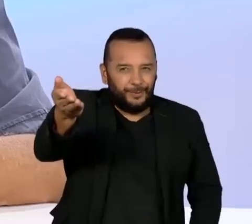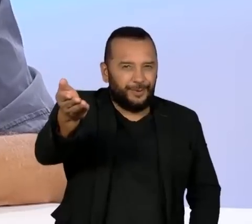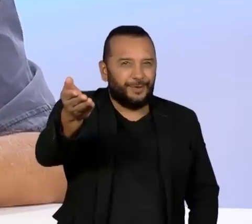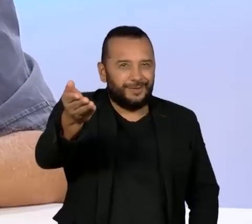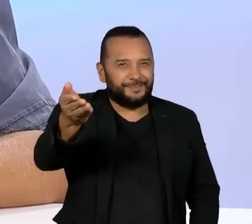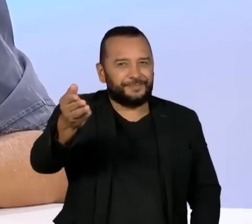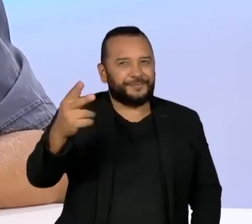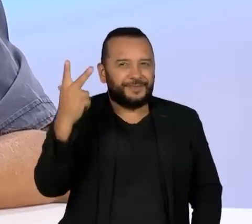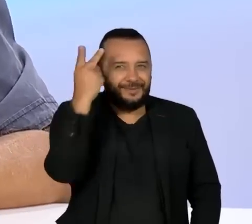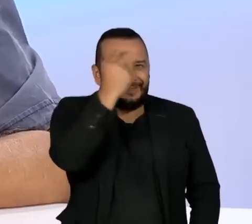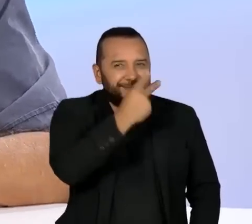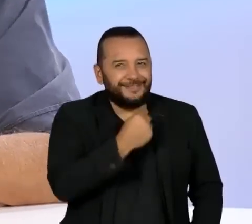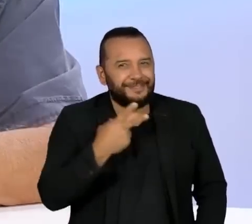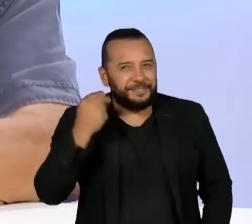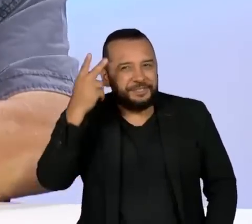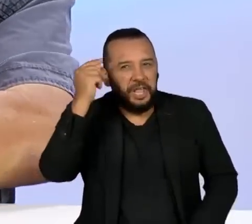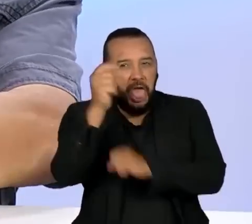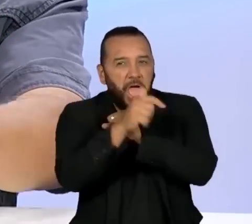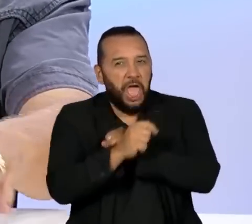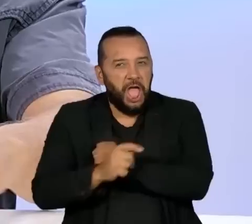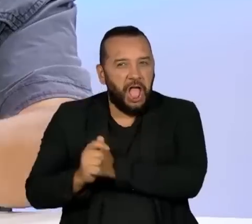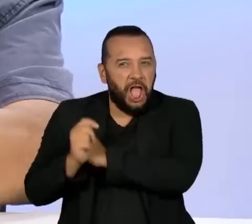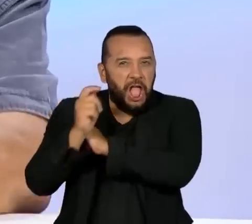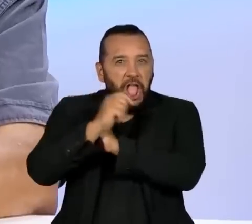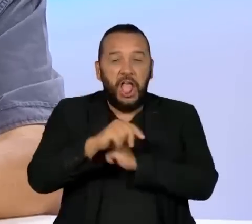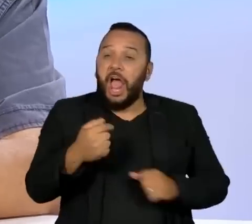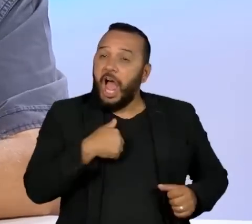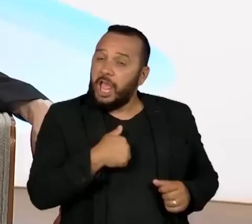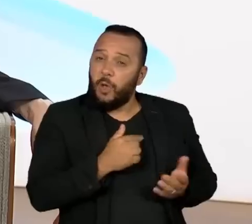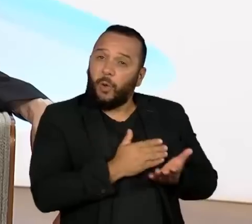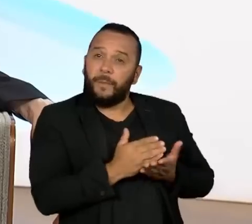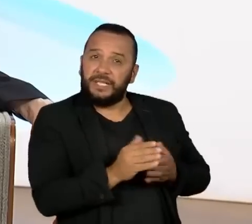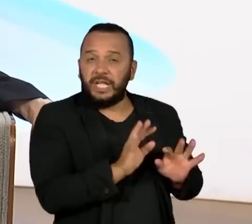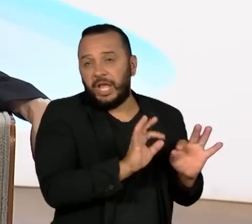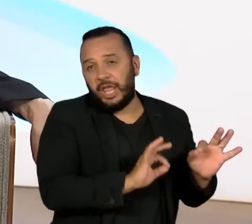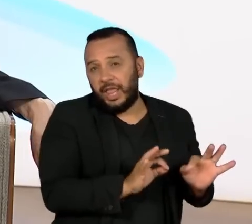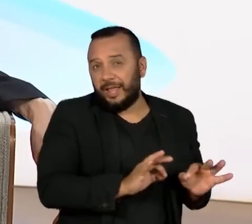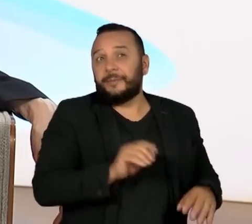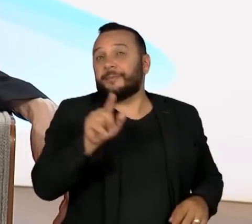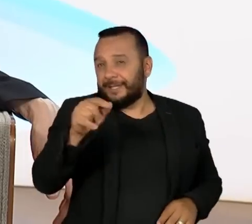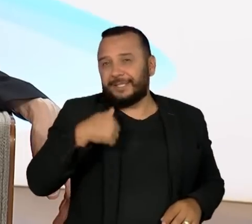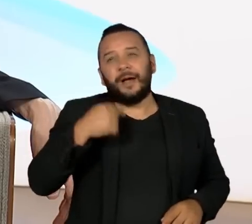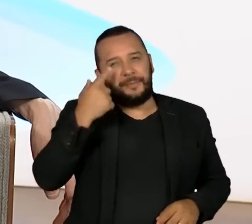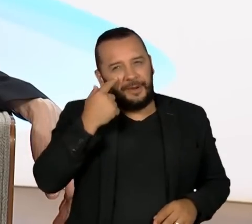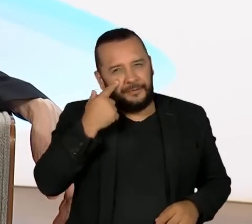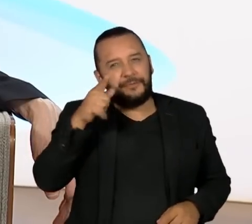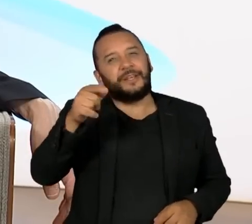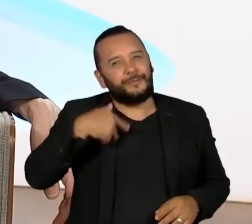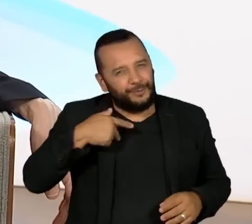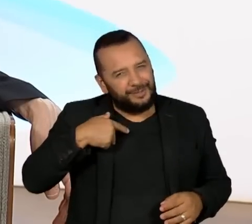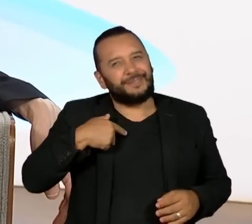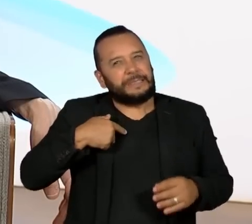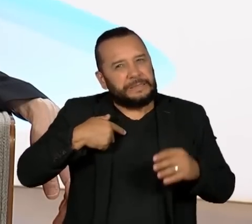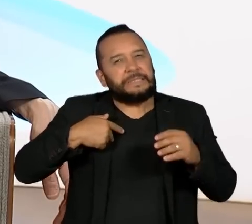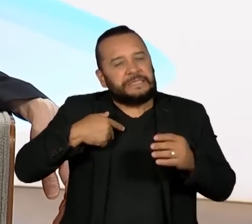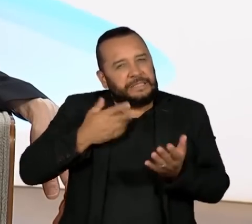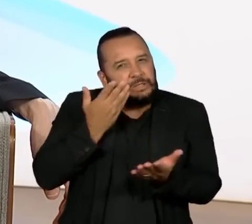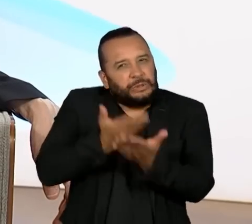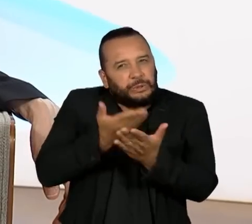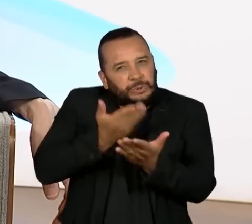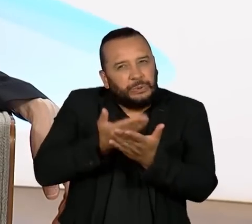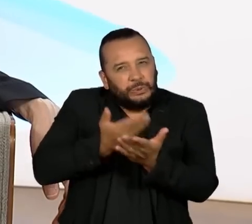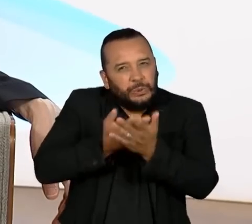nos enganando muito bem, que eu comecei fazendo uma coisinha aqui, mas dá para ver que é um mergulho